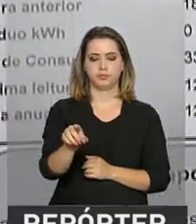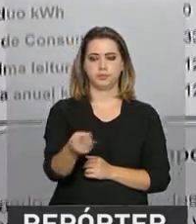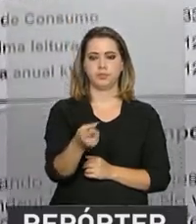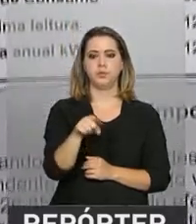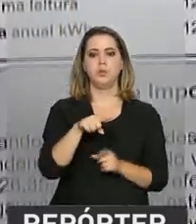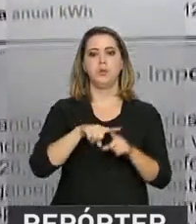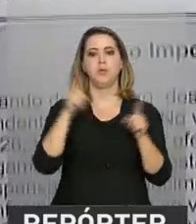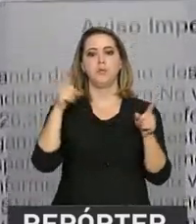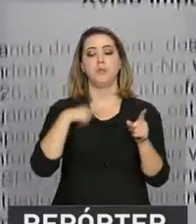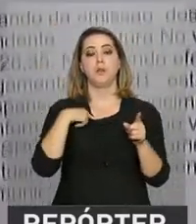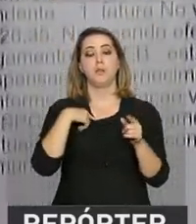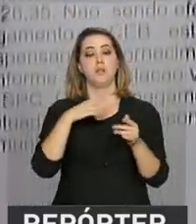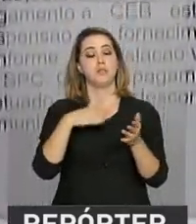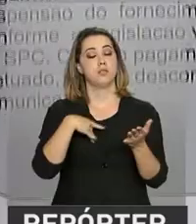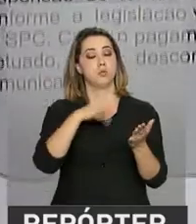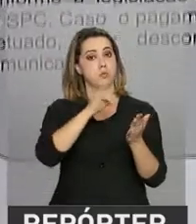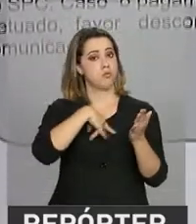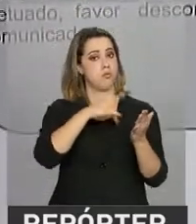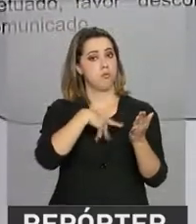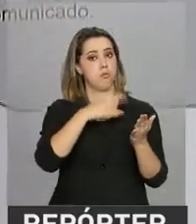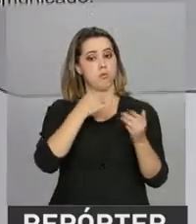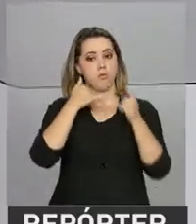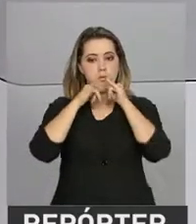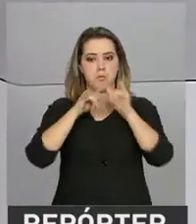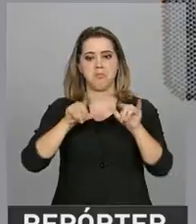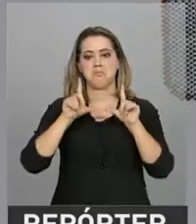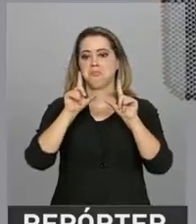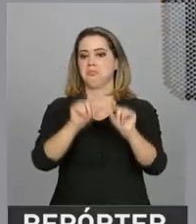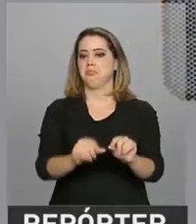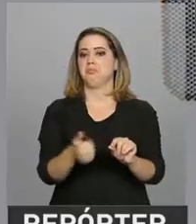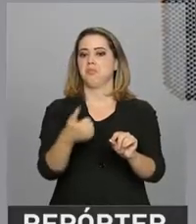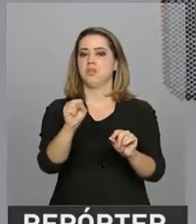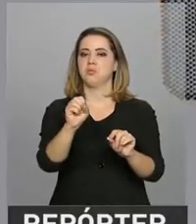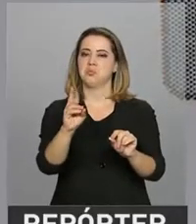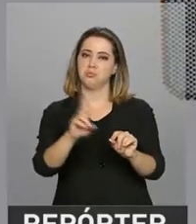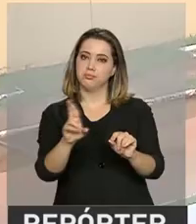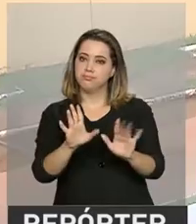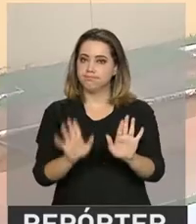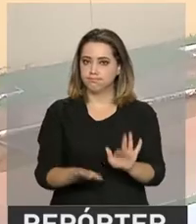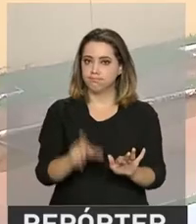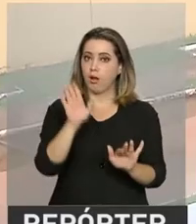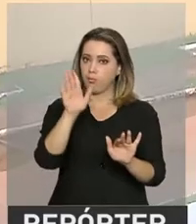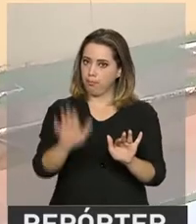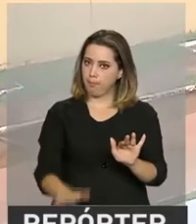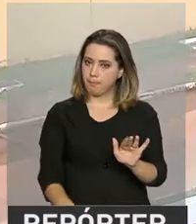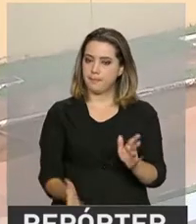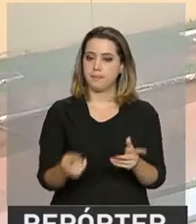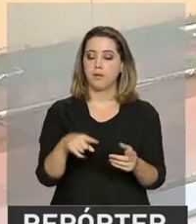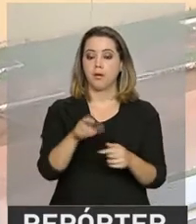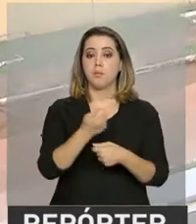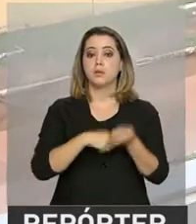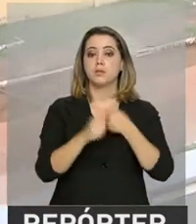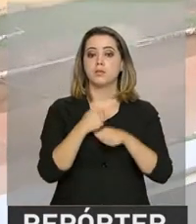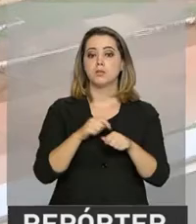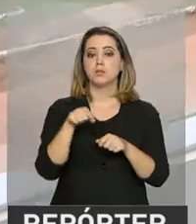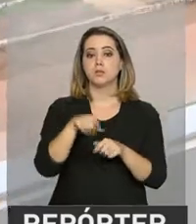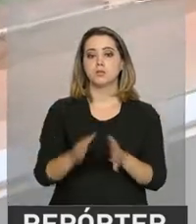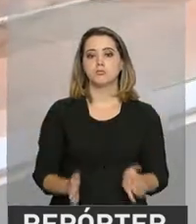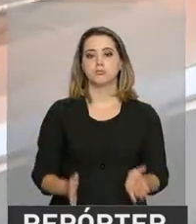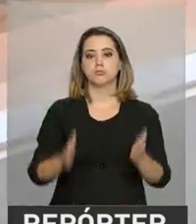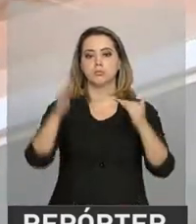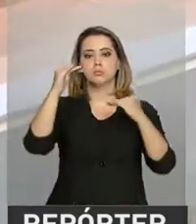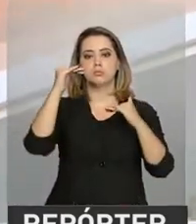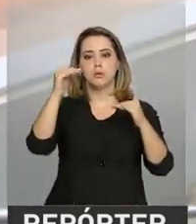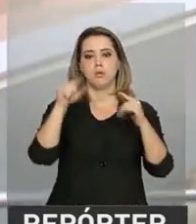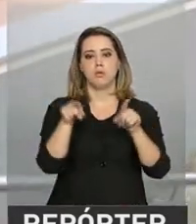Mas a conta de energia do mês passado ficou em menos de R$ 180. Para fazer essa economia, o edifício